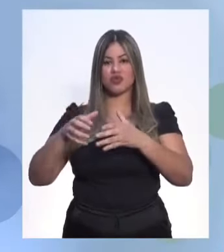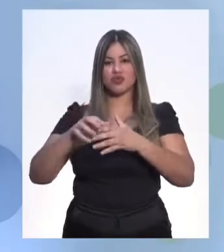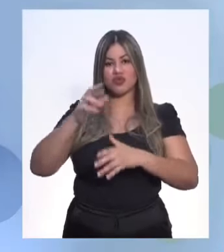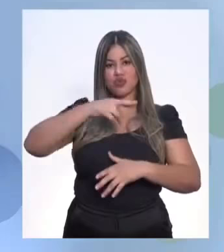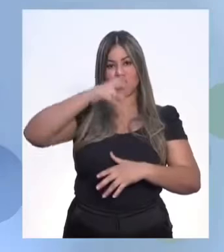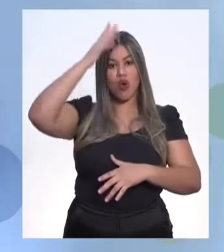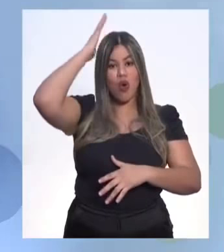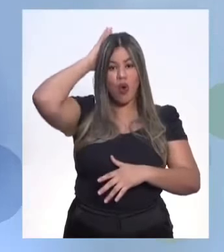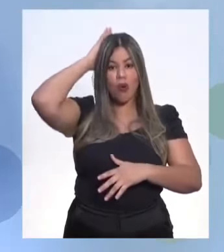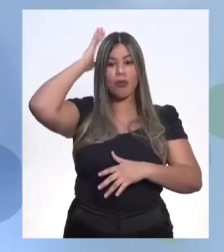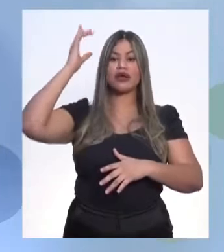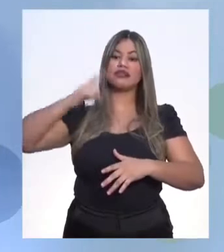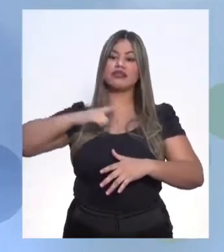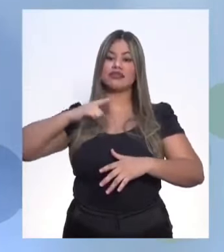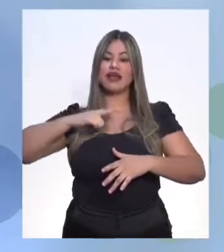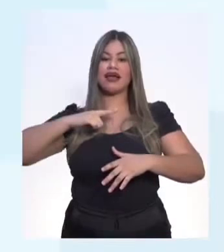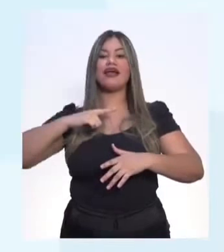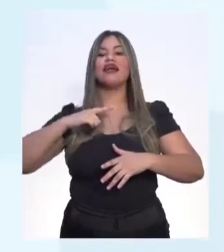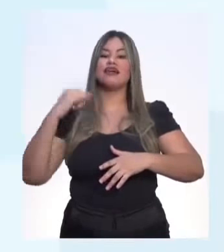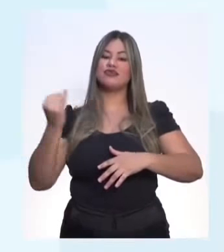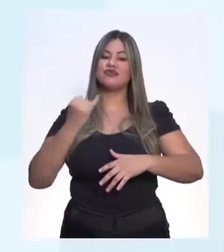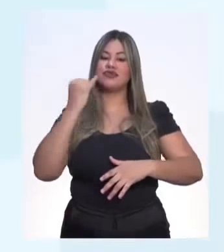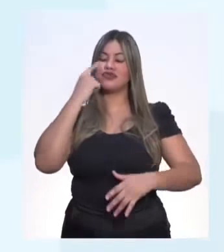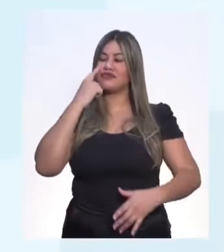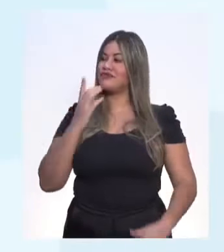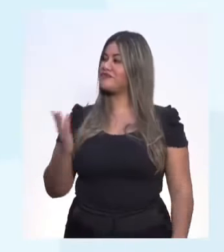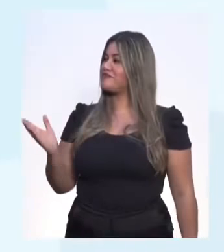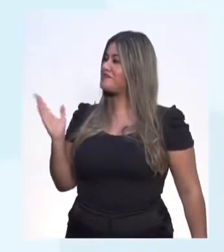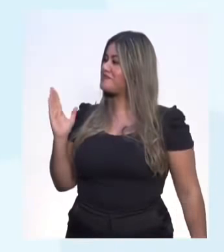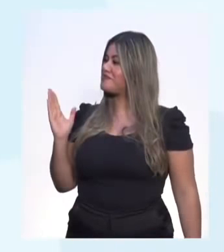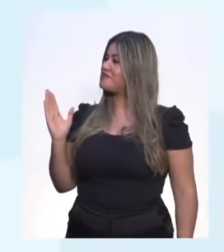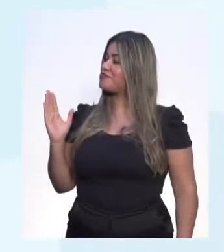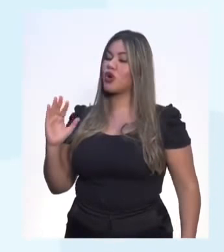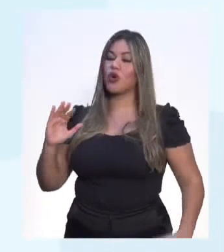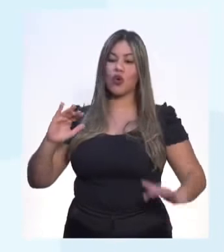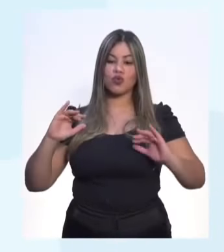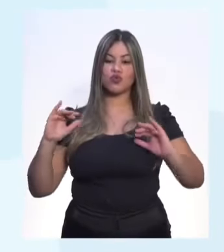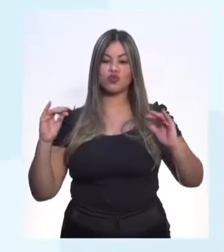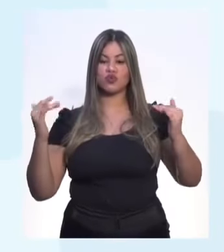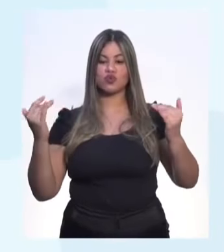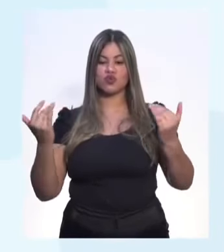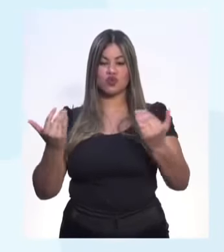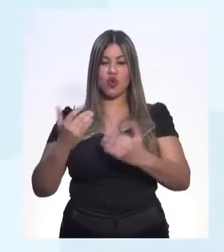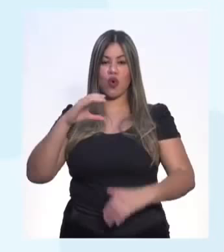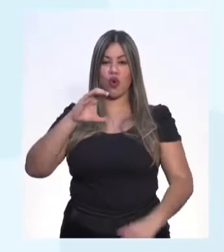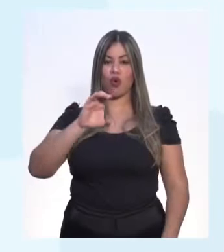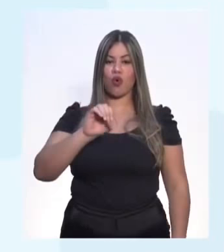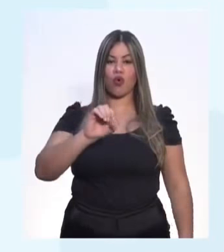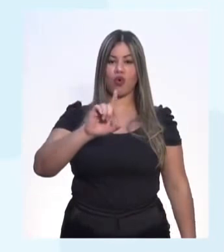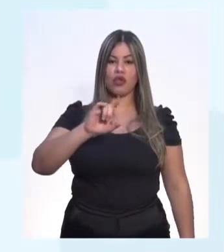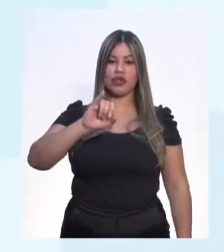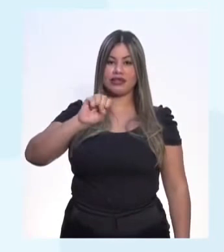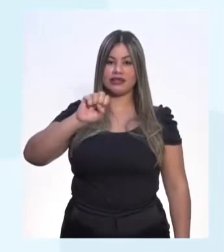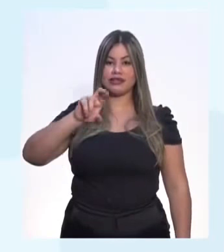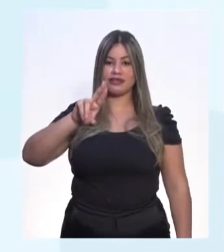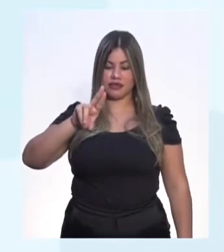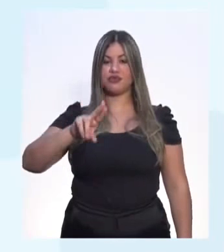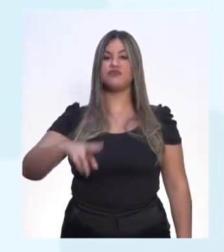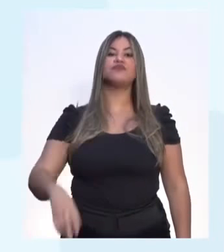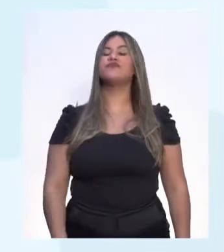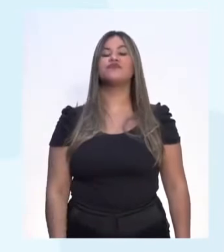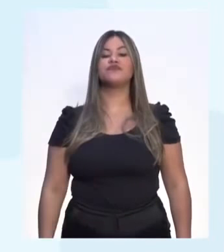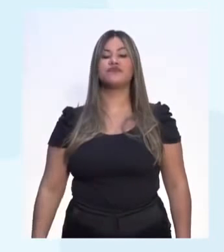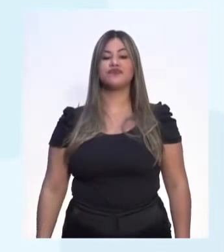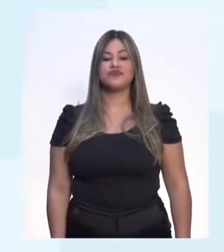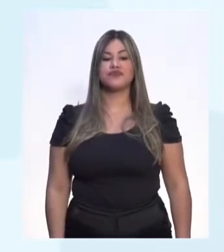história da humanidade belíssima imagem aí do Coliseu na Ah tá E aí na sequência a gente vai mostrar para